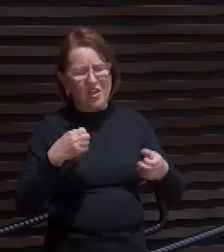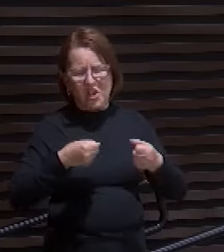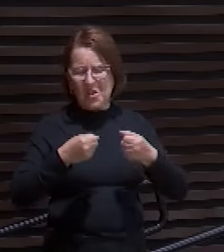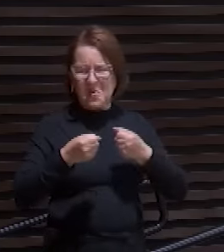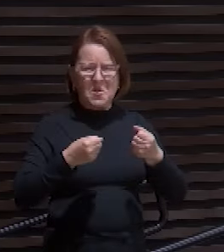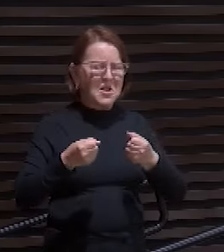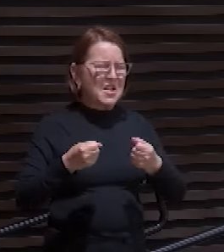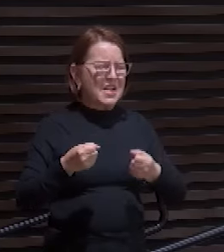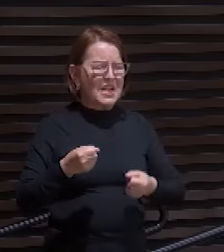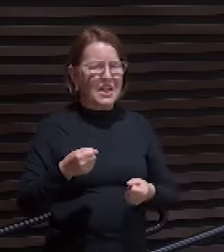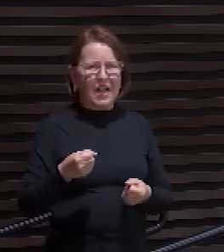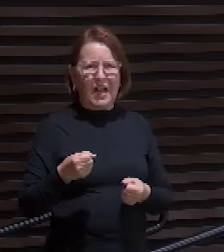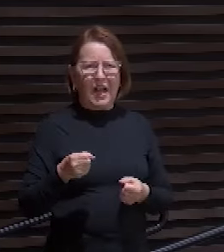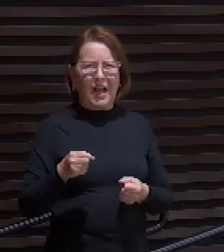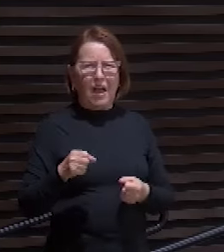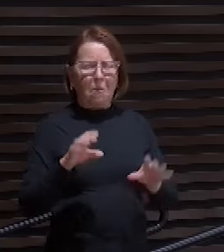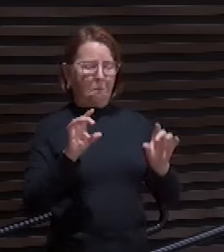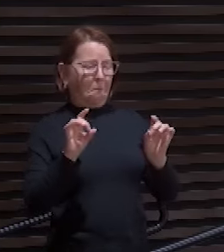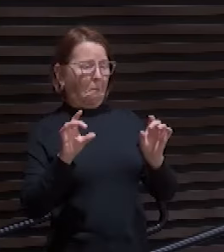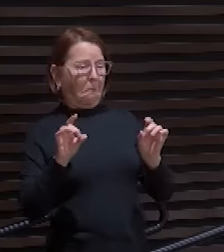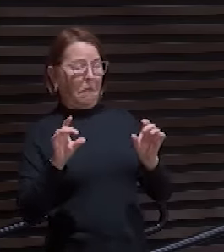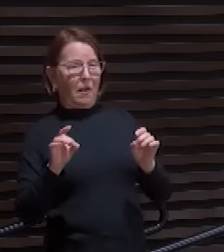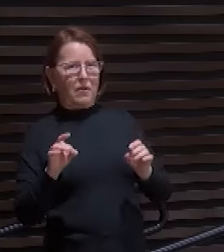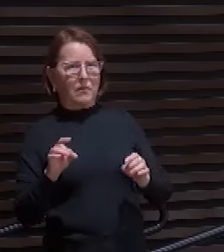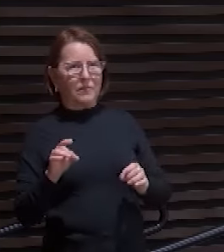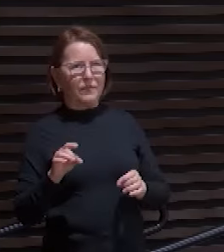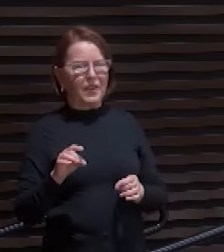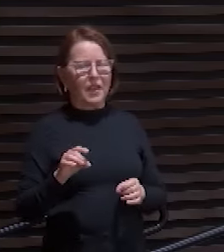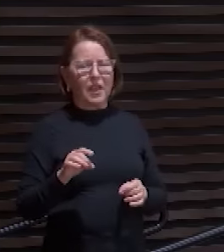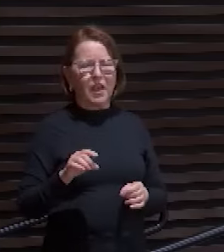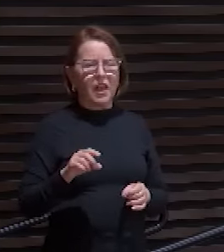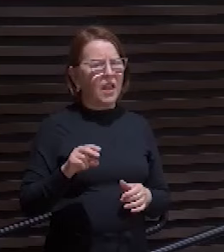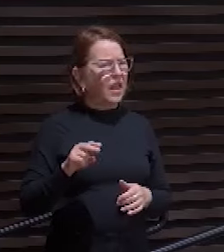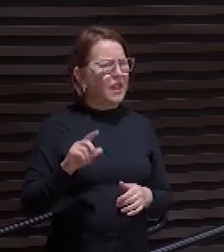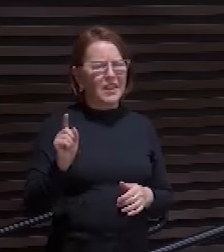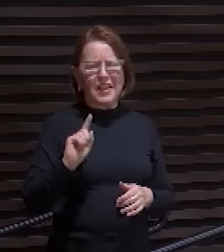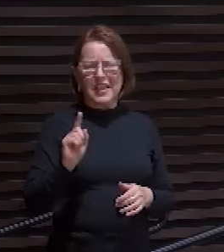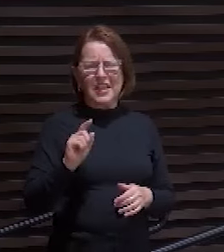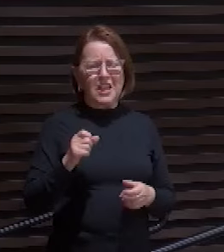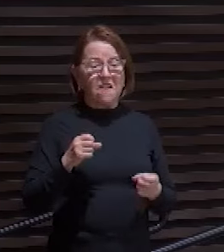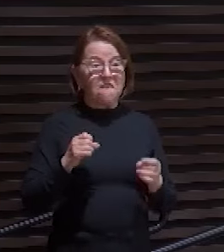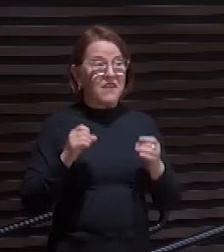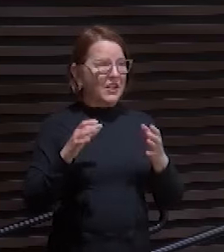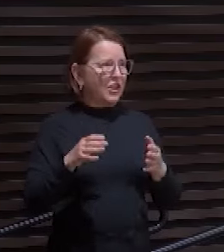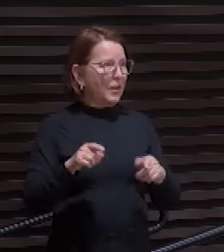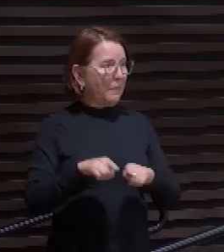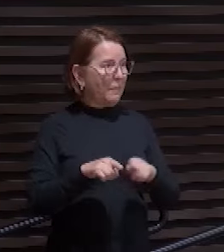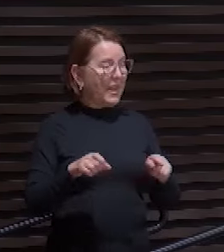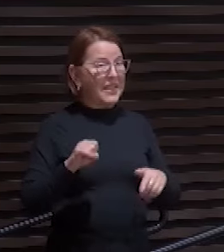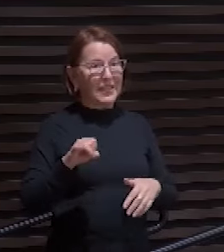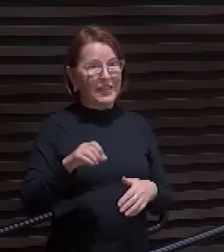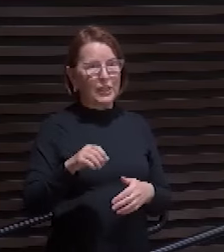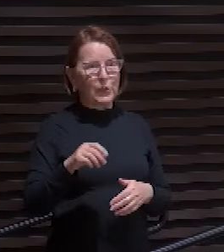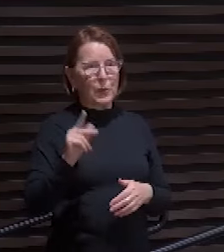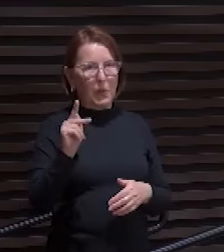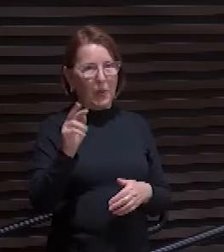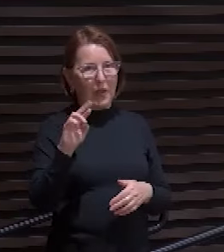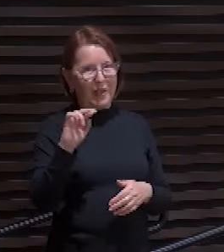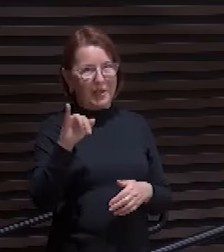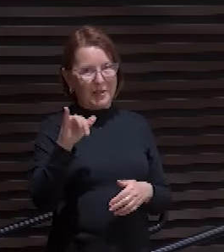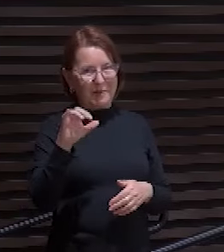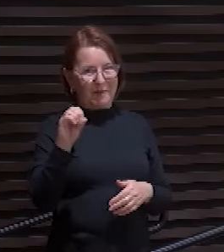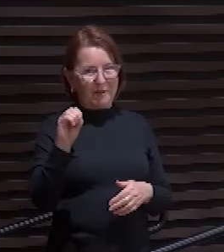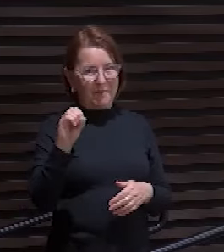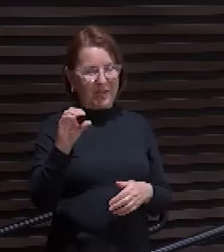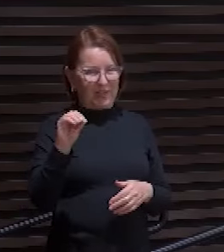nenhum, não vendo, vale 20 e poucos mil reais, mas se o Prisão chegar hoje aqui e falar, gostei da